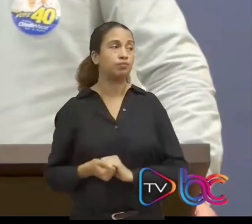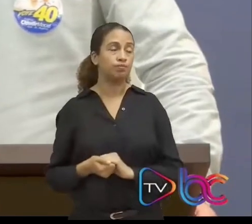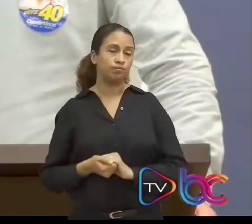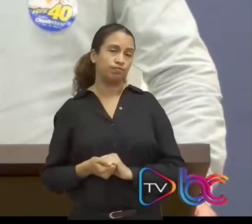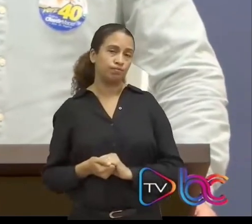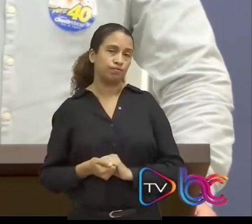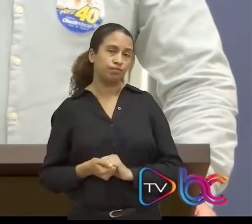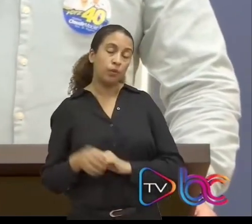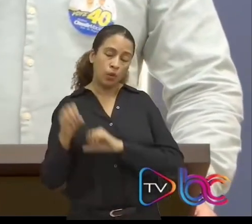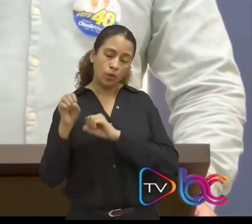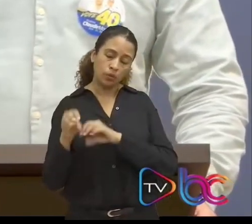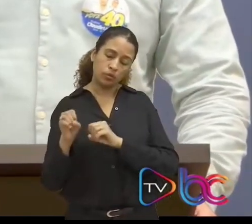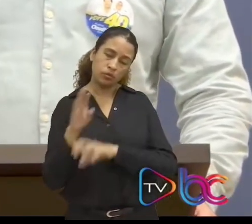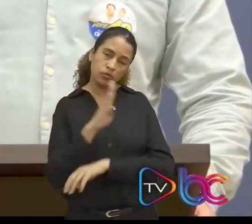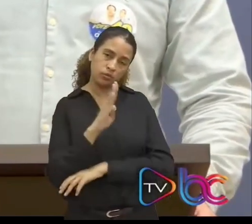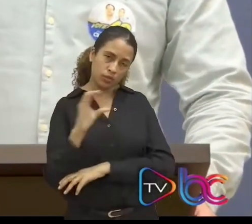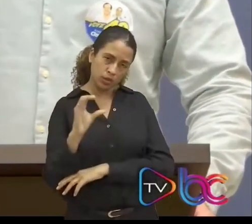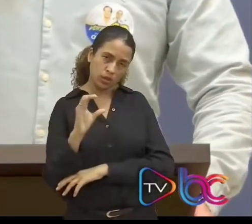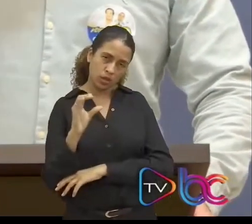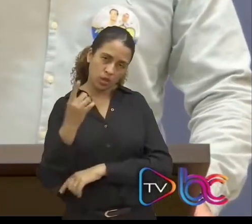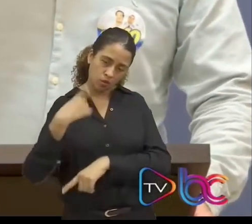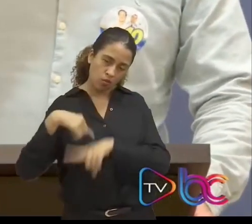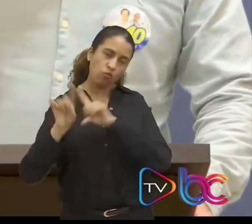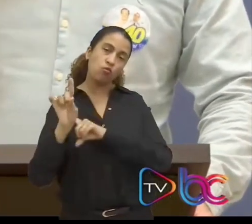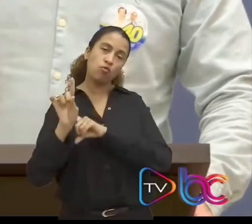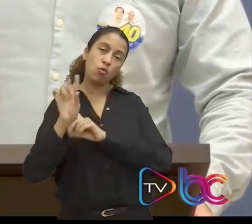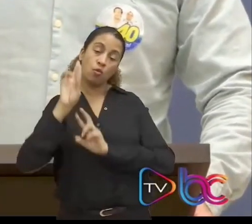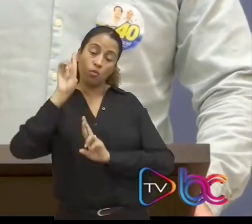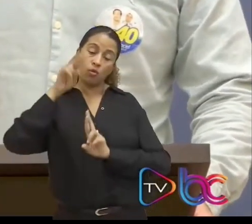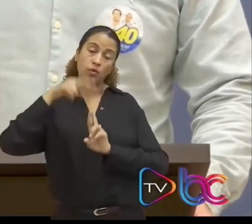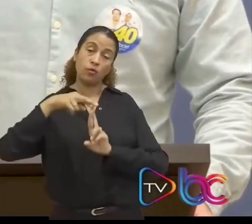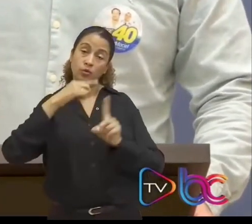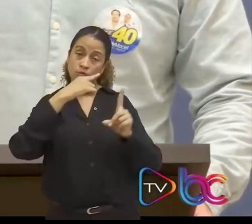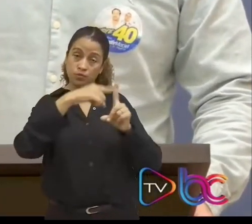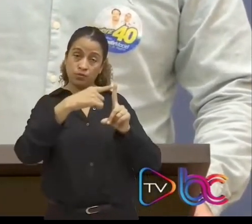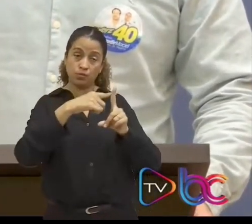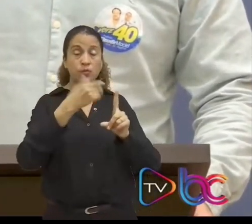com que a educação de Balneário Camboriú possa se tornar referência